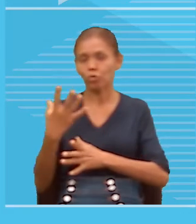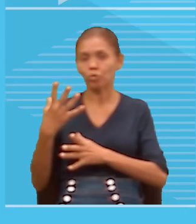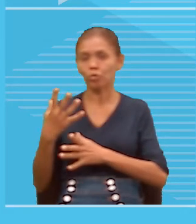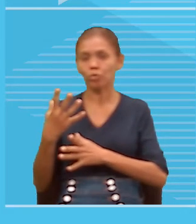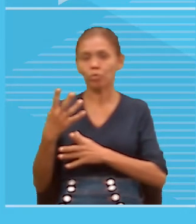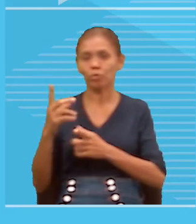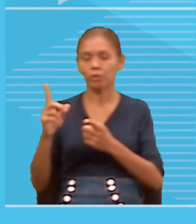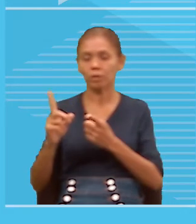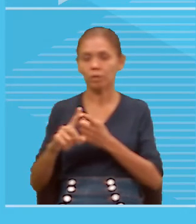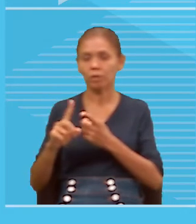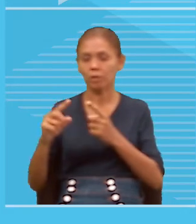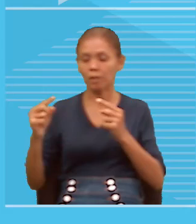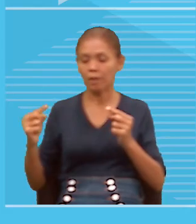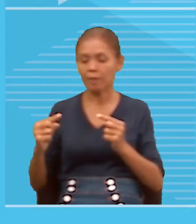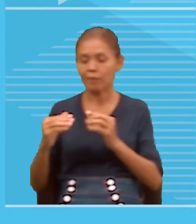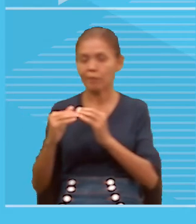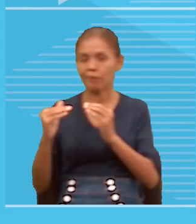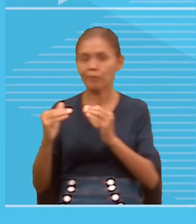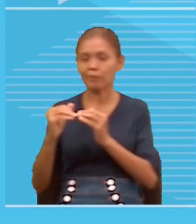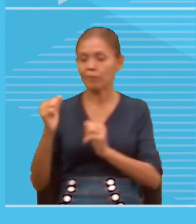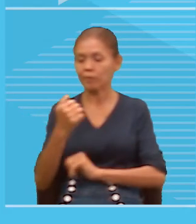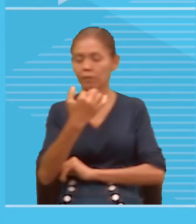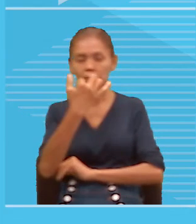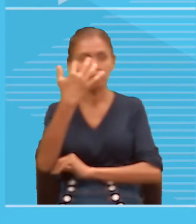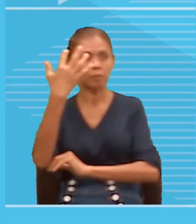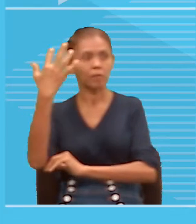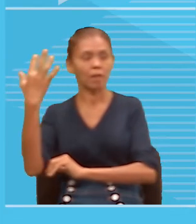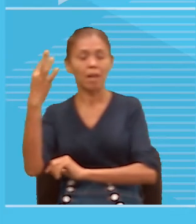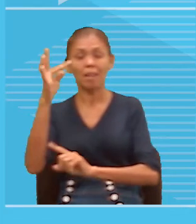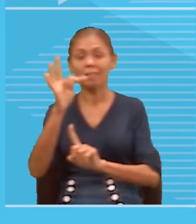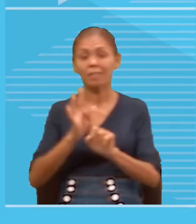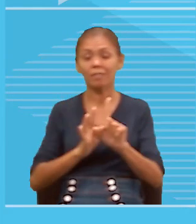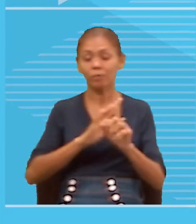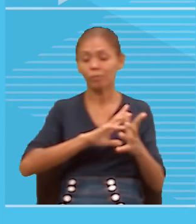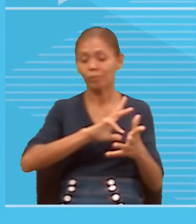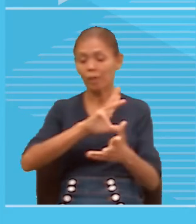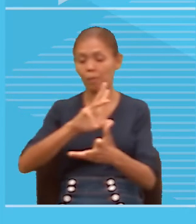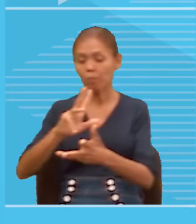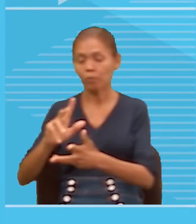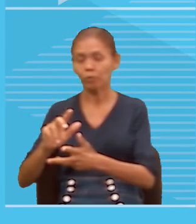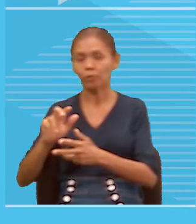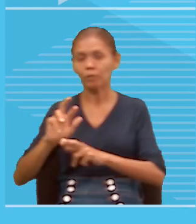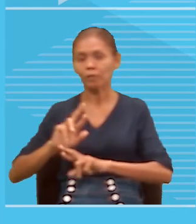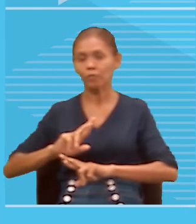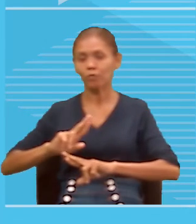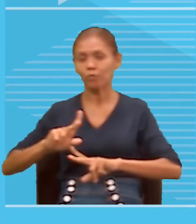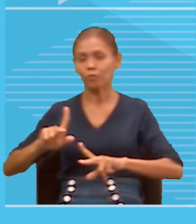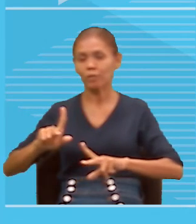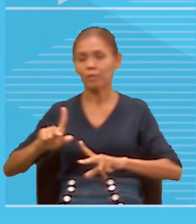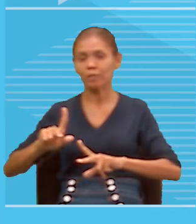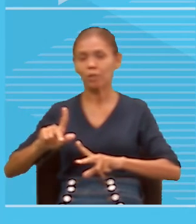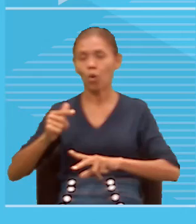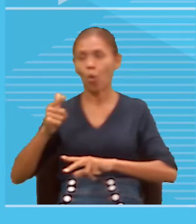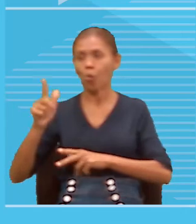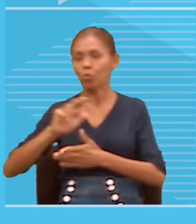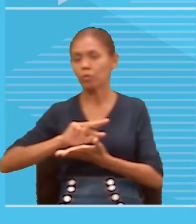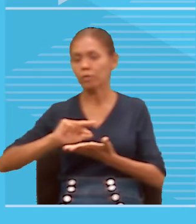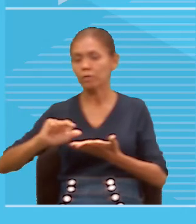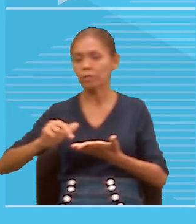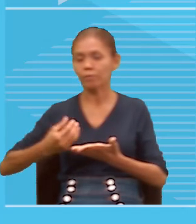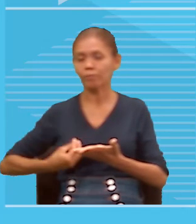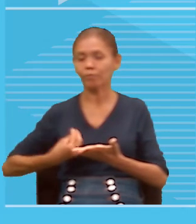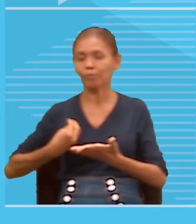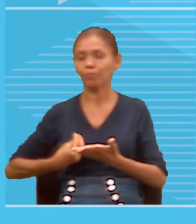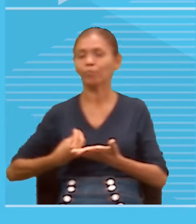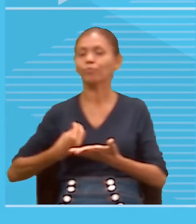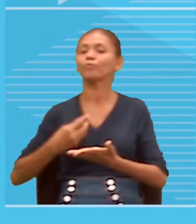a temperatura do planeta tava diferente já tinha Outros tantos seres né Outra